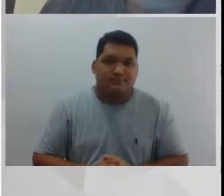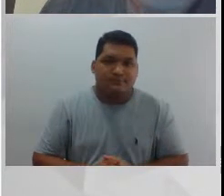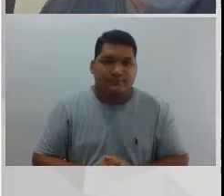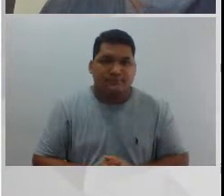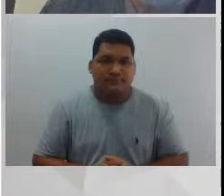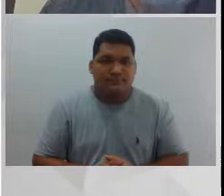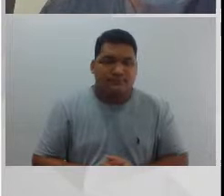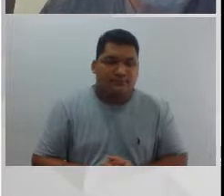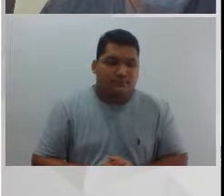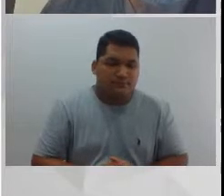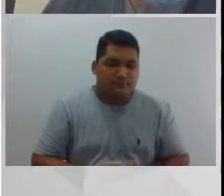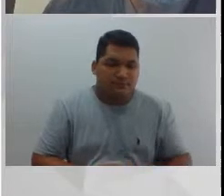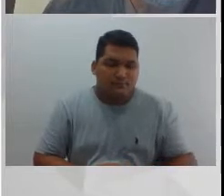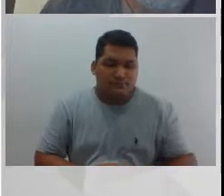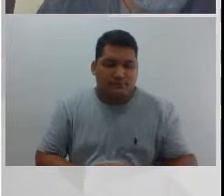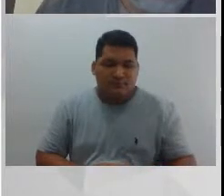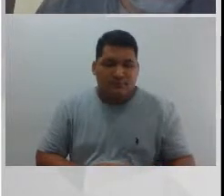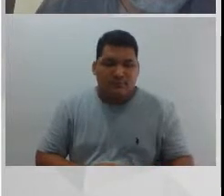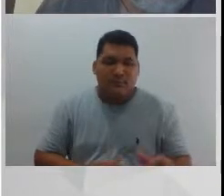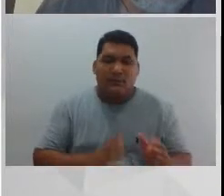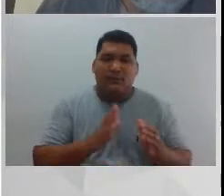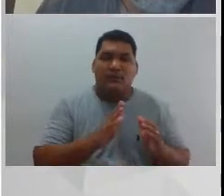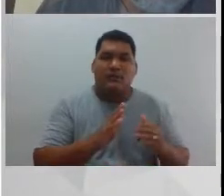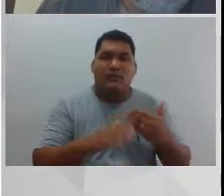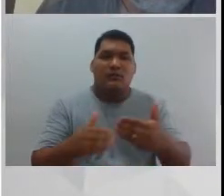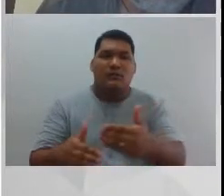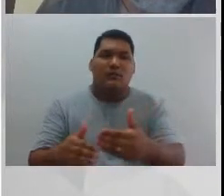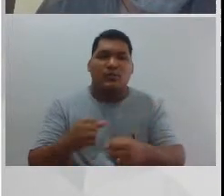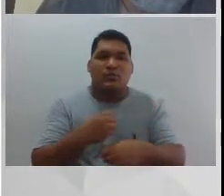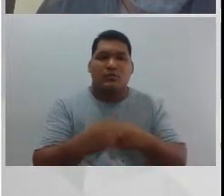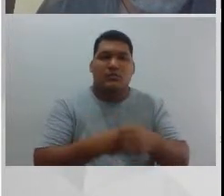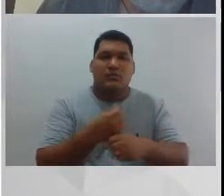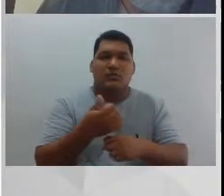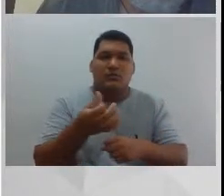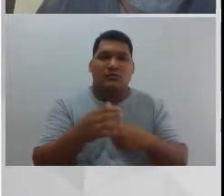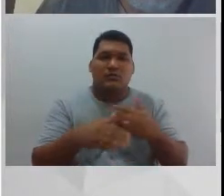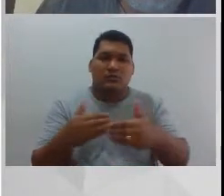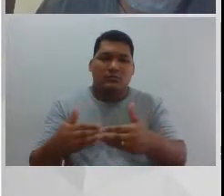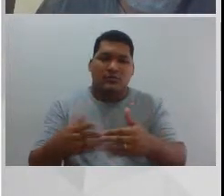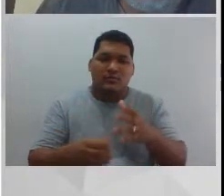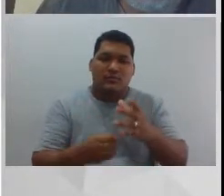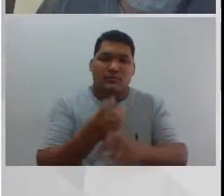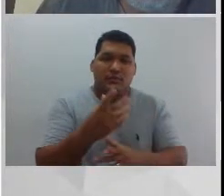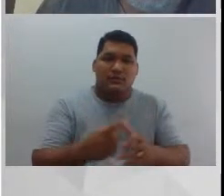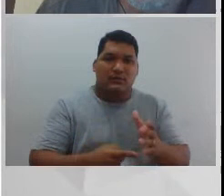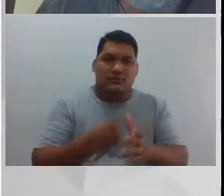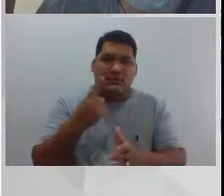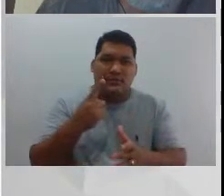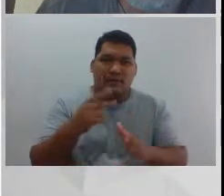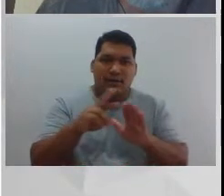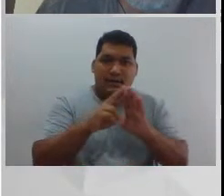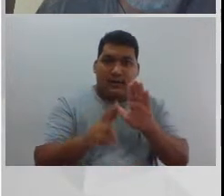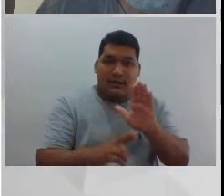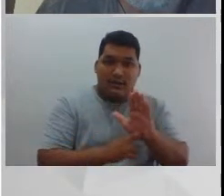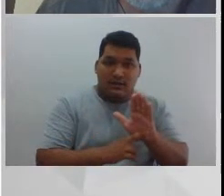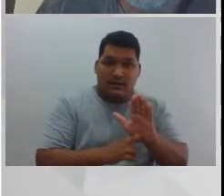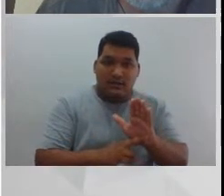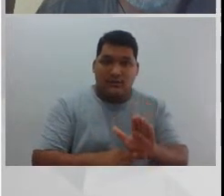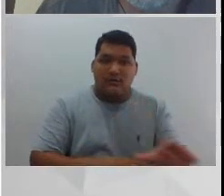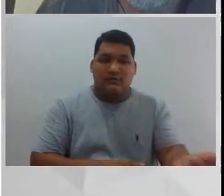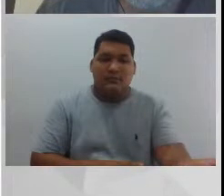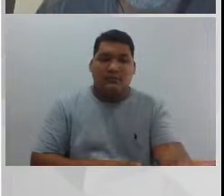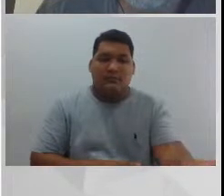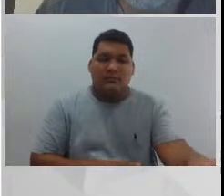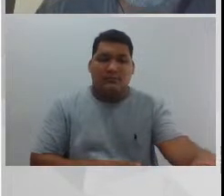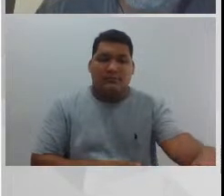Logo depois, né, 6 anos depois, apareceu a primeira regra de aprendizado para redes